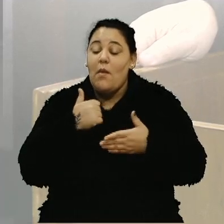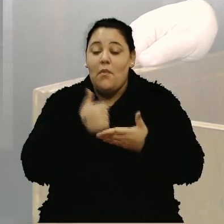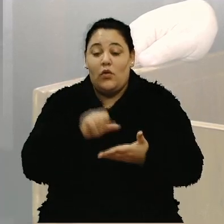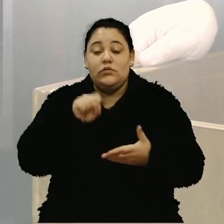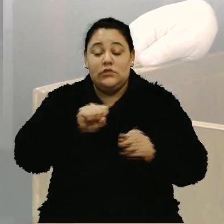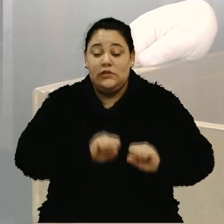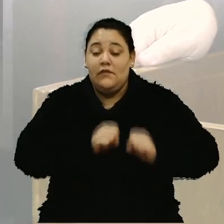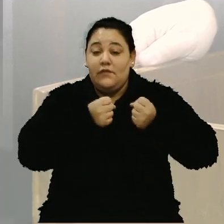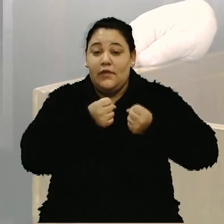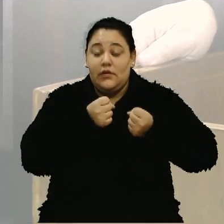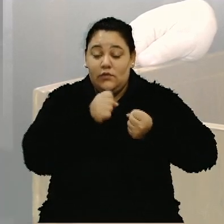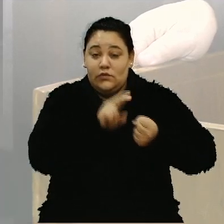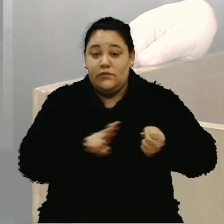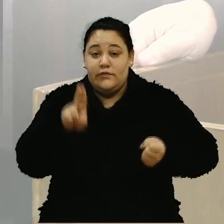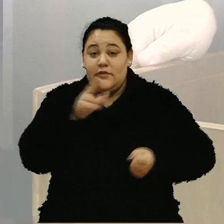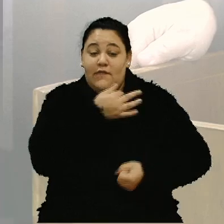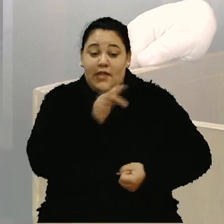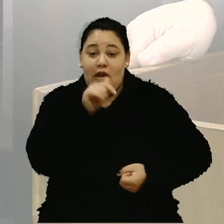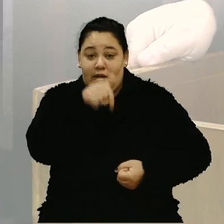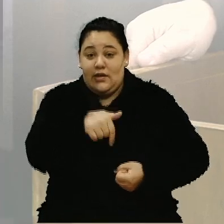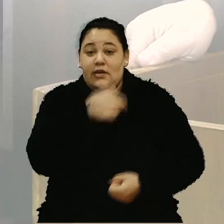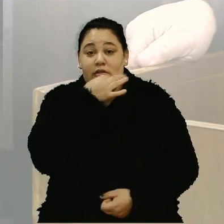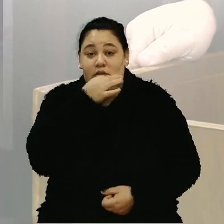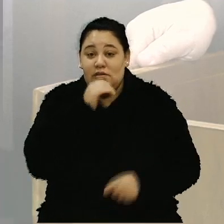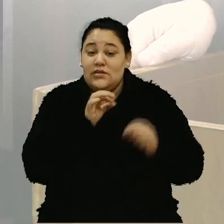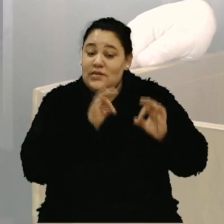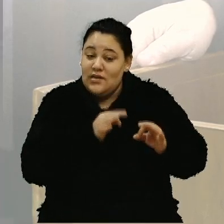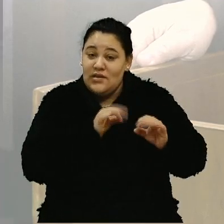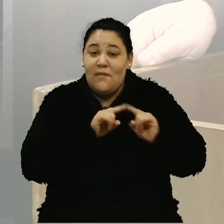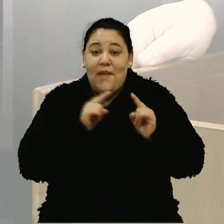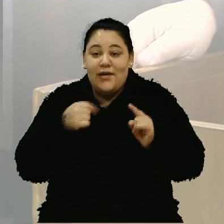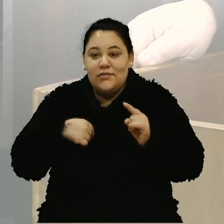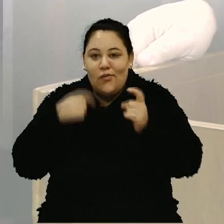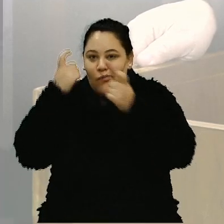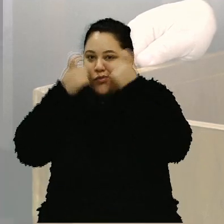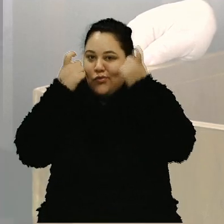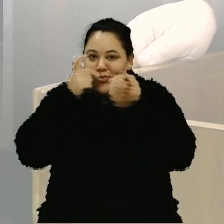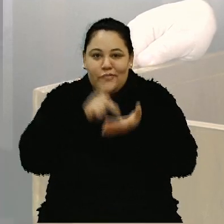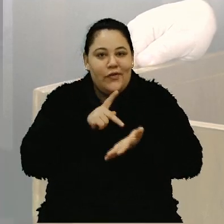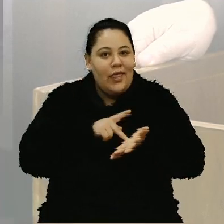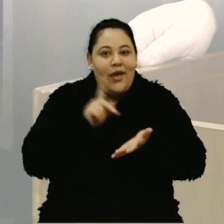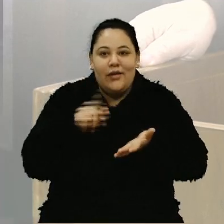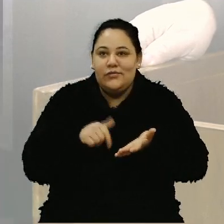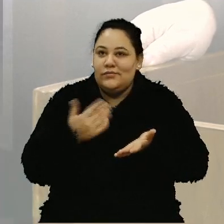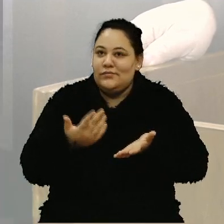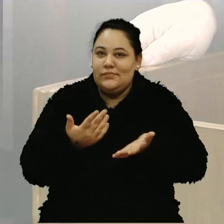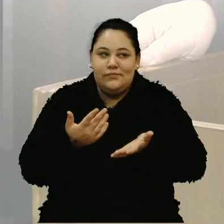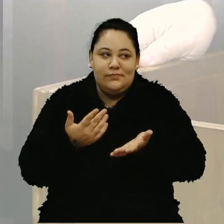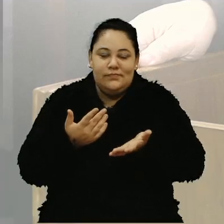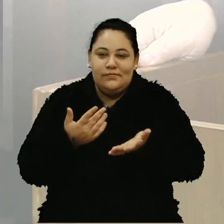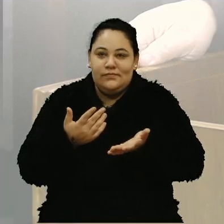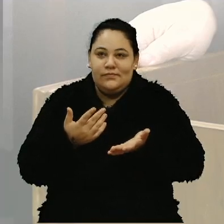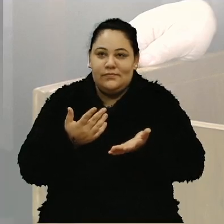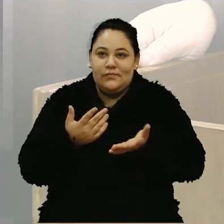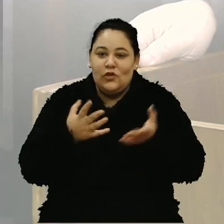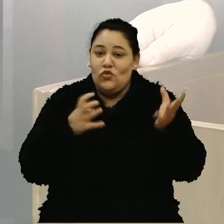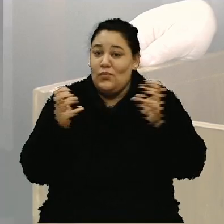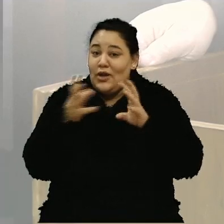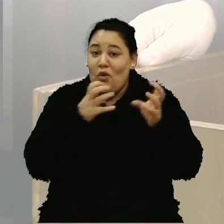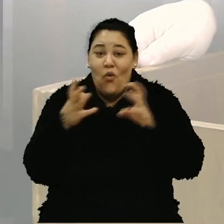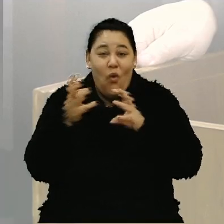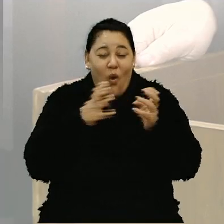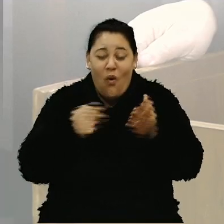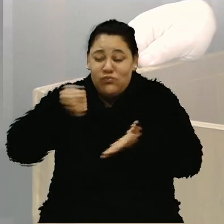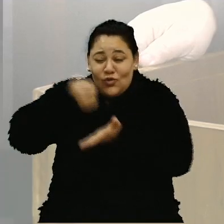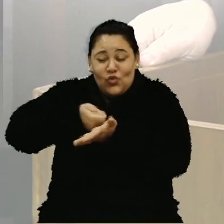Universidade Federal aqui em Caxias, com certeza. Mas o que eu me preocupo, vereador Rafael, antes de passar a parte do senhor, é que o senhor brigou tanto lá atrás, o senhor